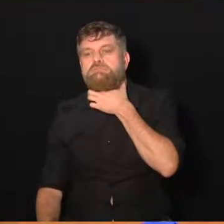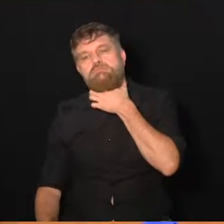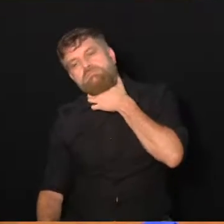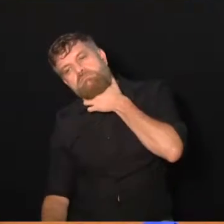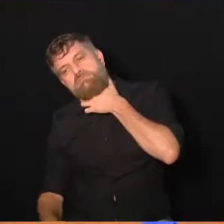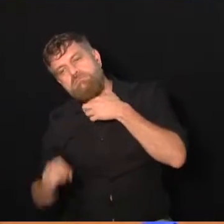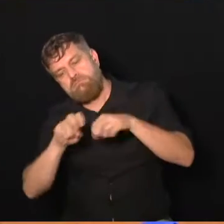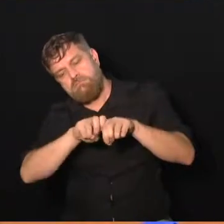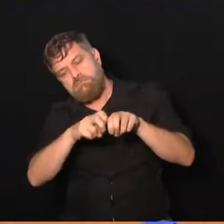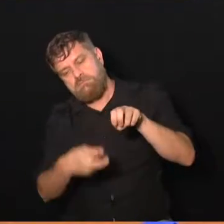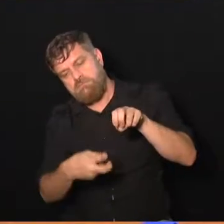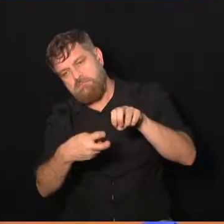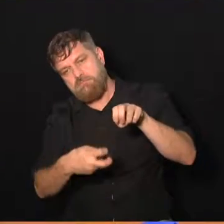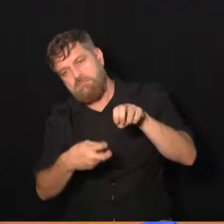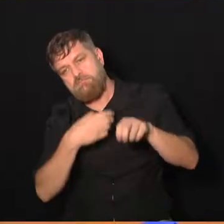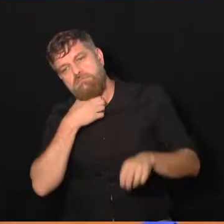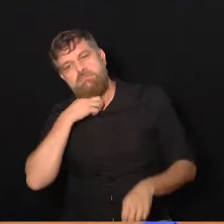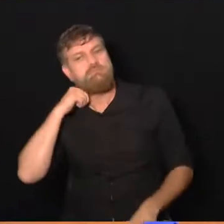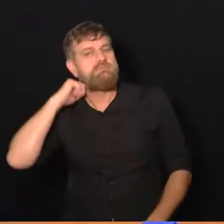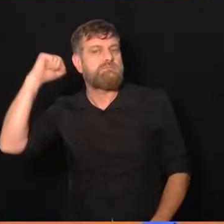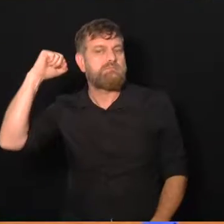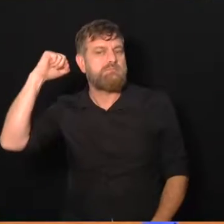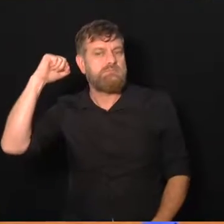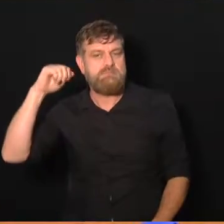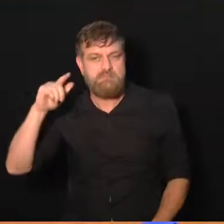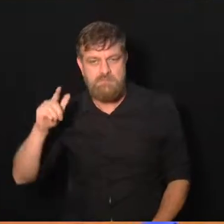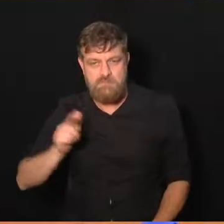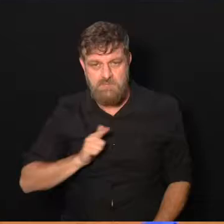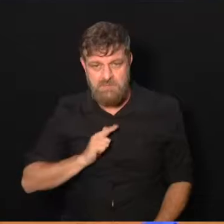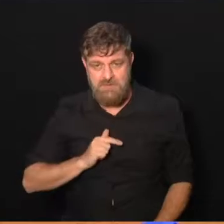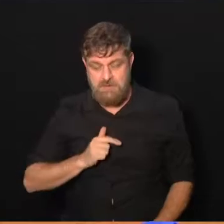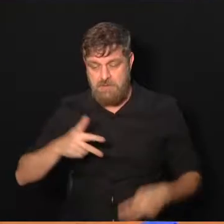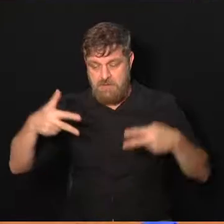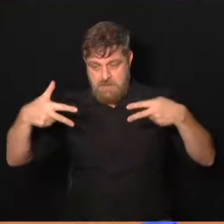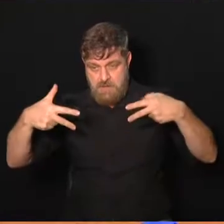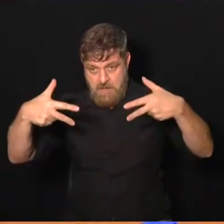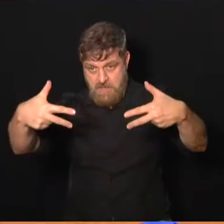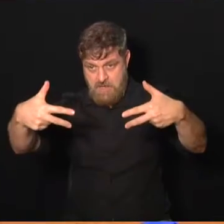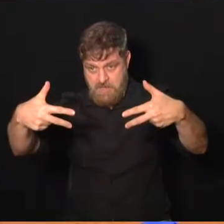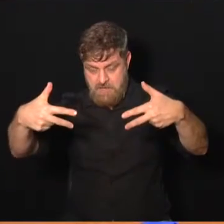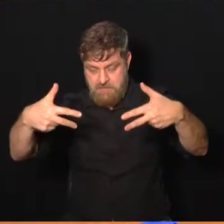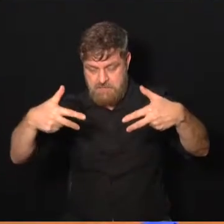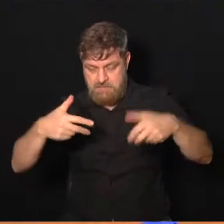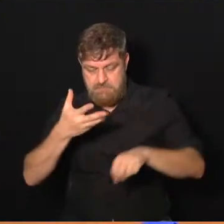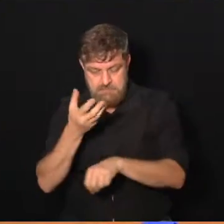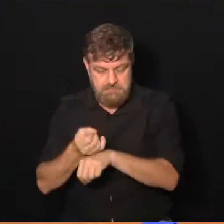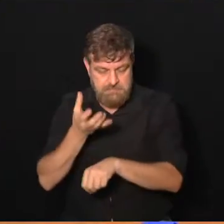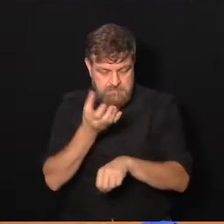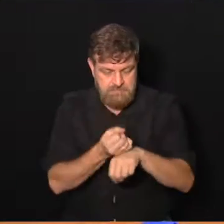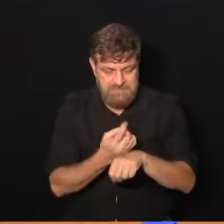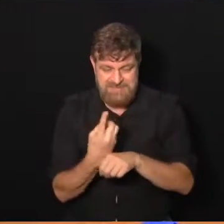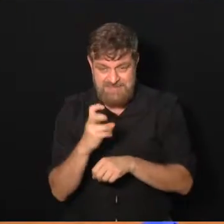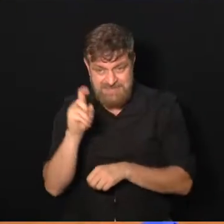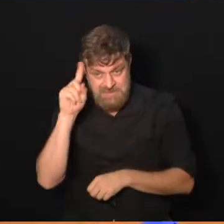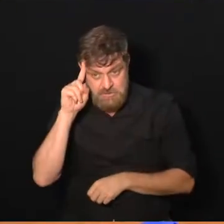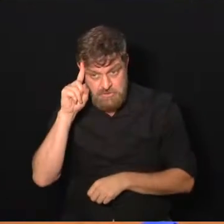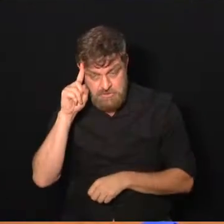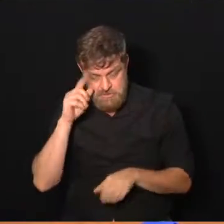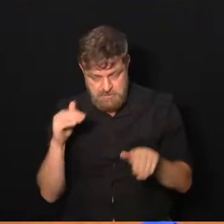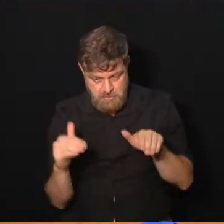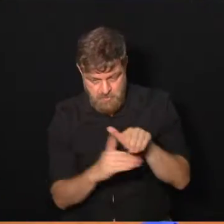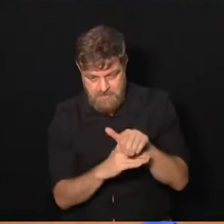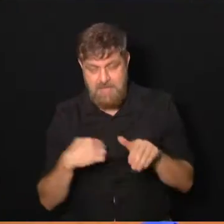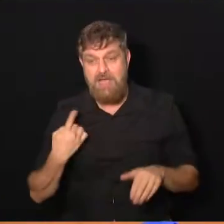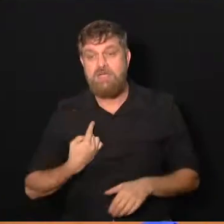ocorreu muito isso. Então, Campinas criou a legislação que exige esse monitoramento e fica guardado por 15 dias, então a gente